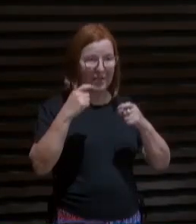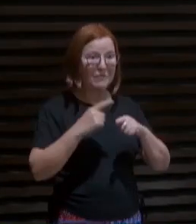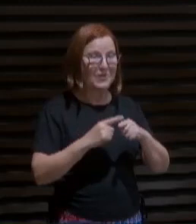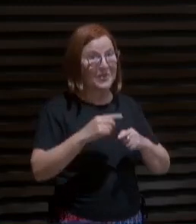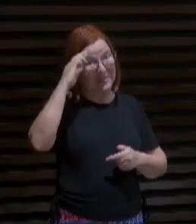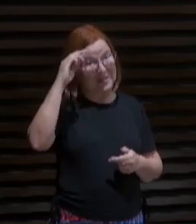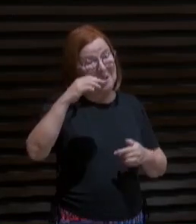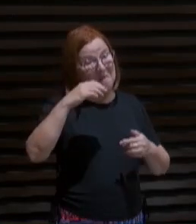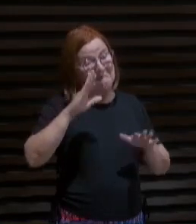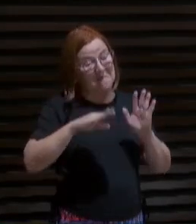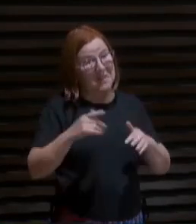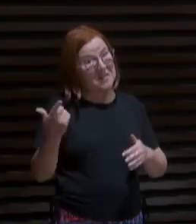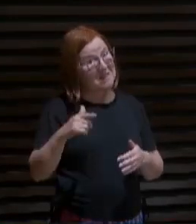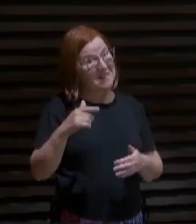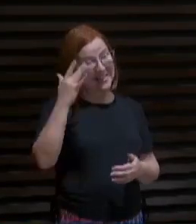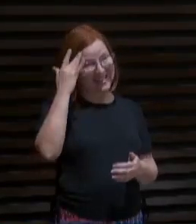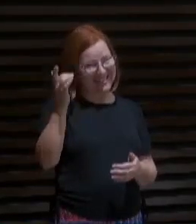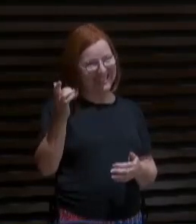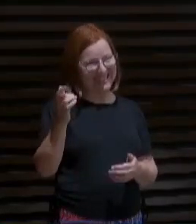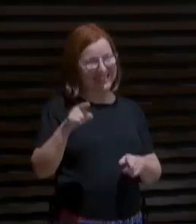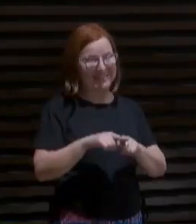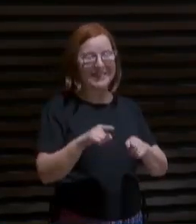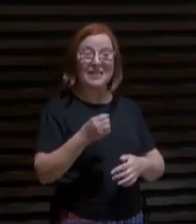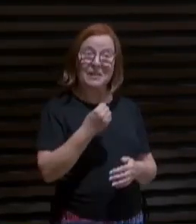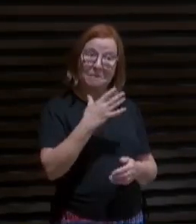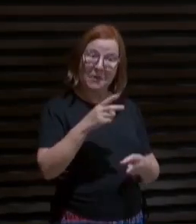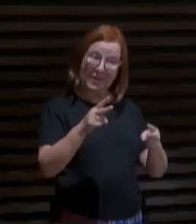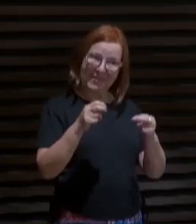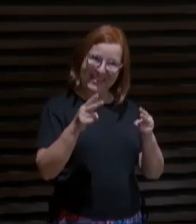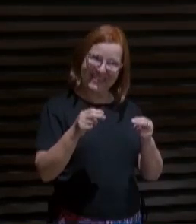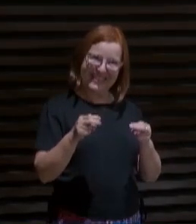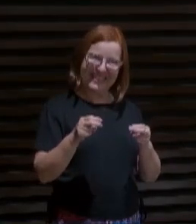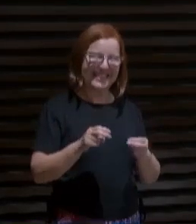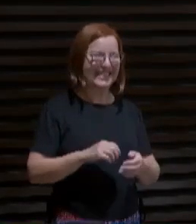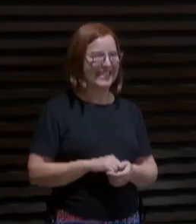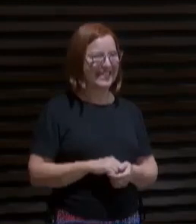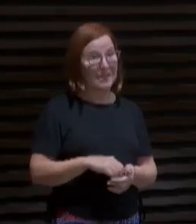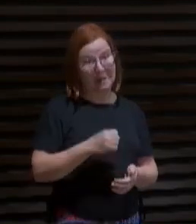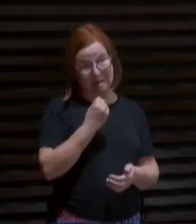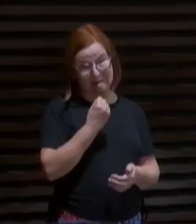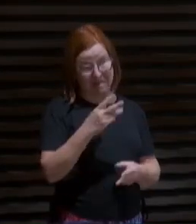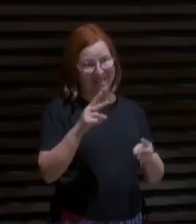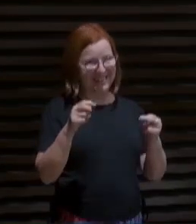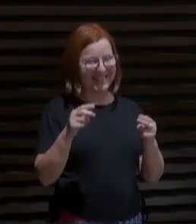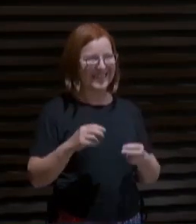amanhã. Mas é bom observar. É bom observar.